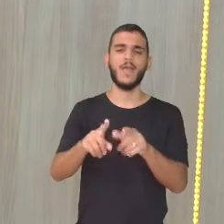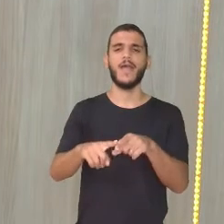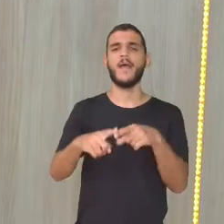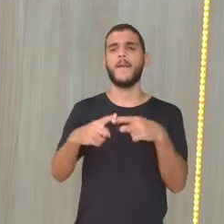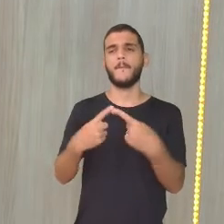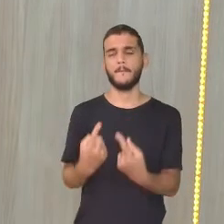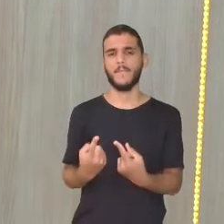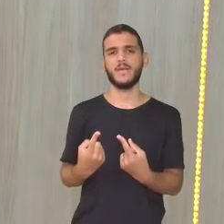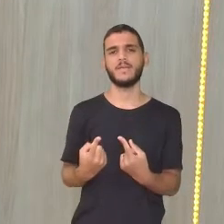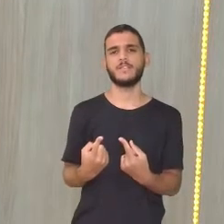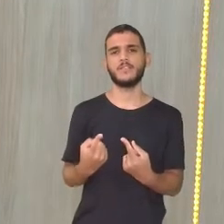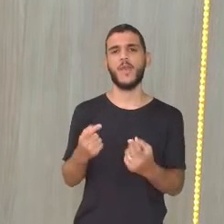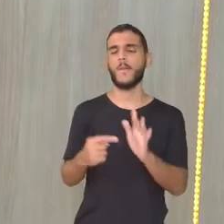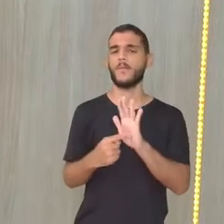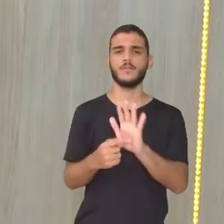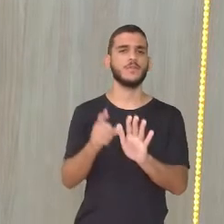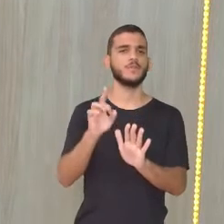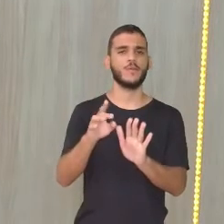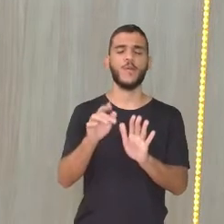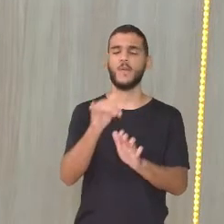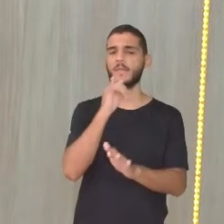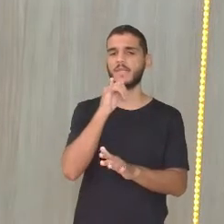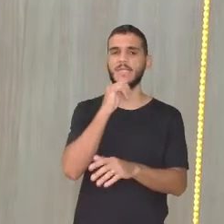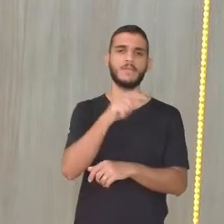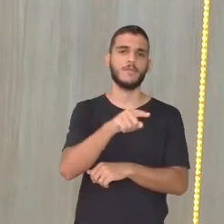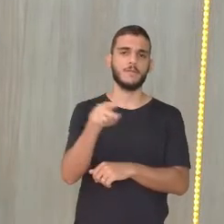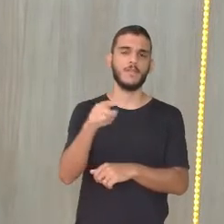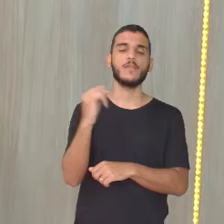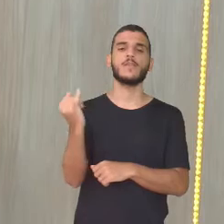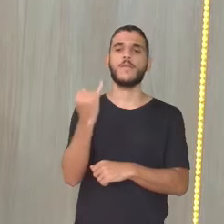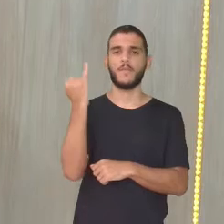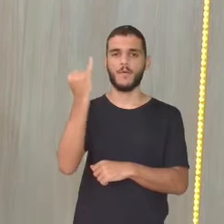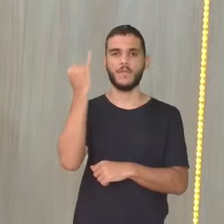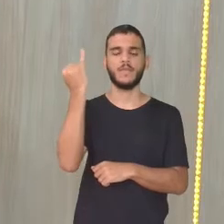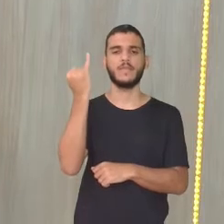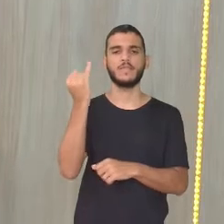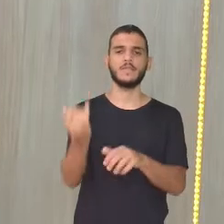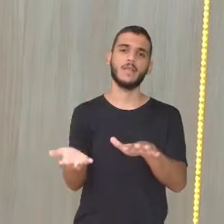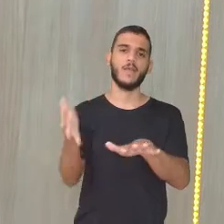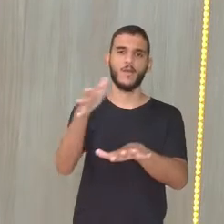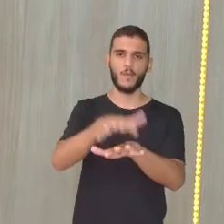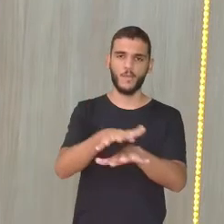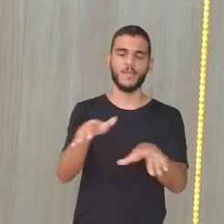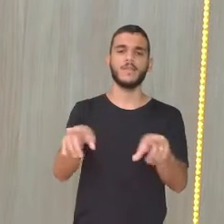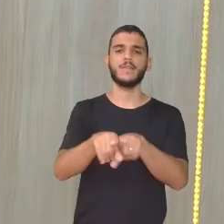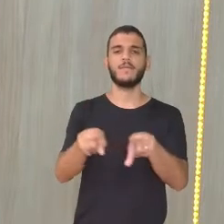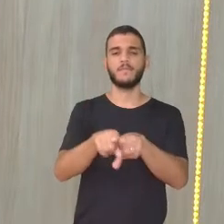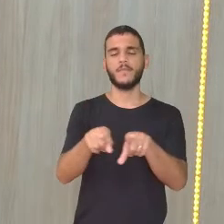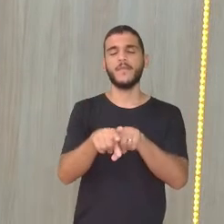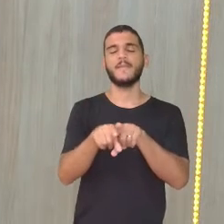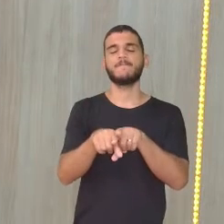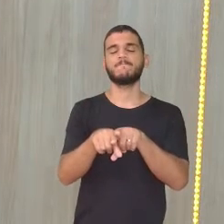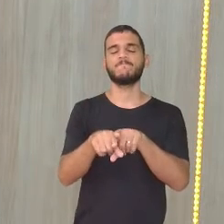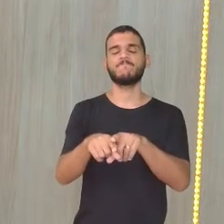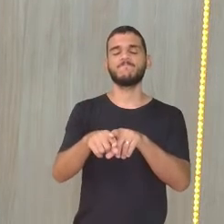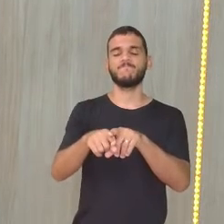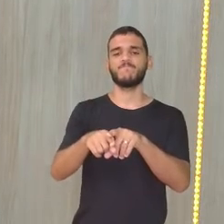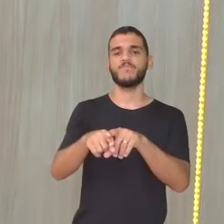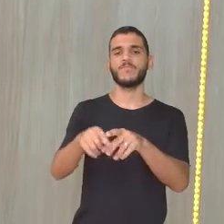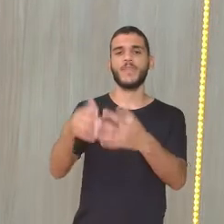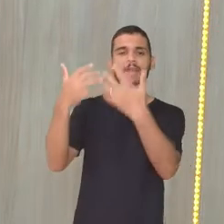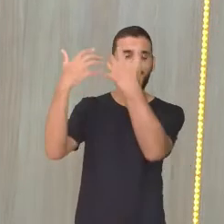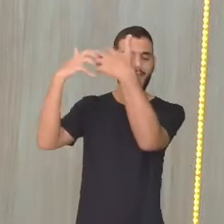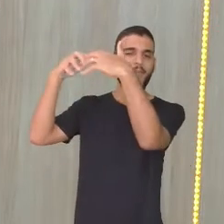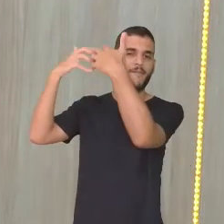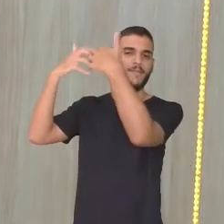Para ficar como exemplo de estudo, né? Muito importante a gente incluir isso na reflexão sobre